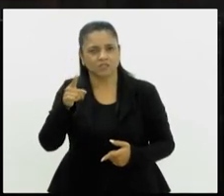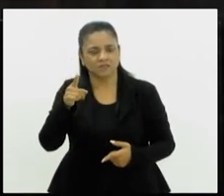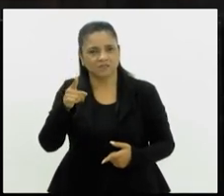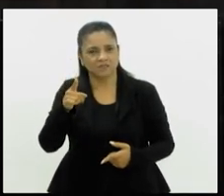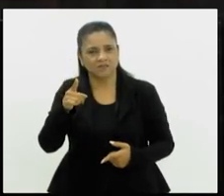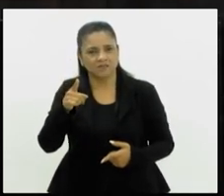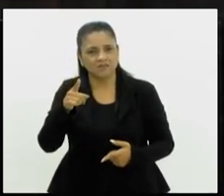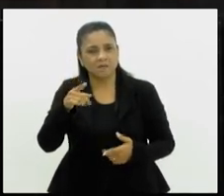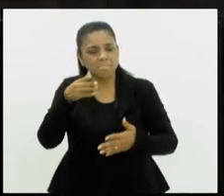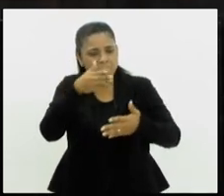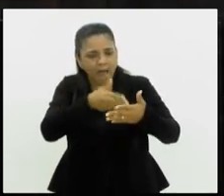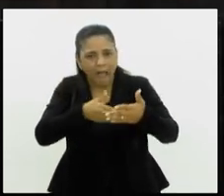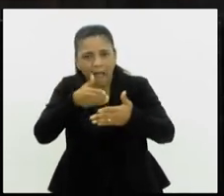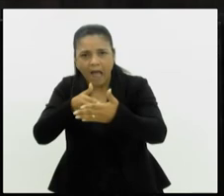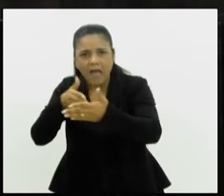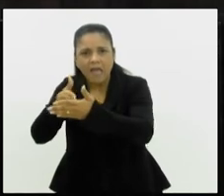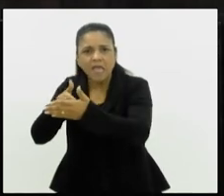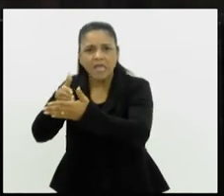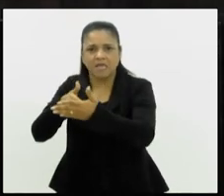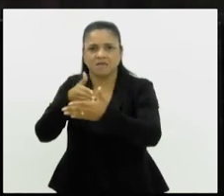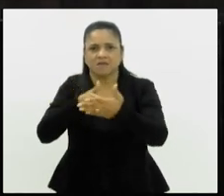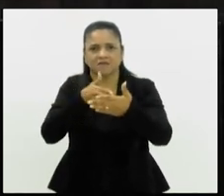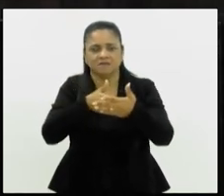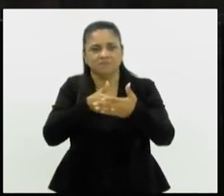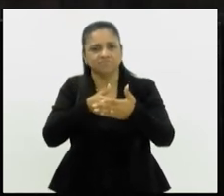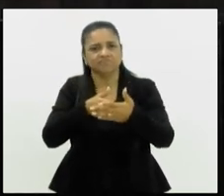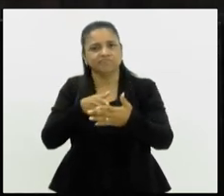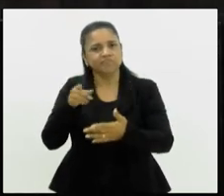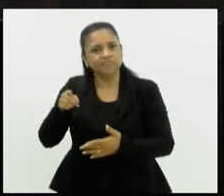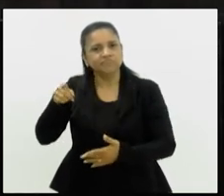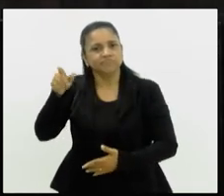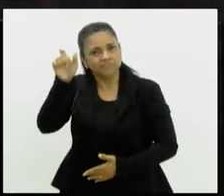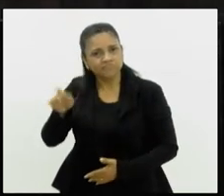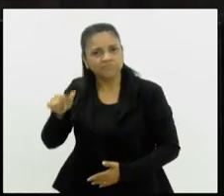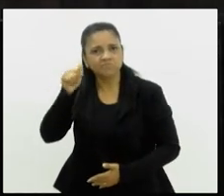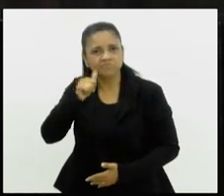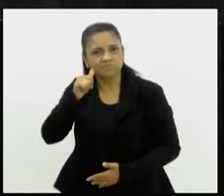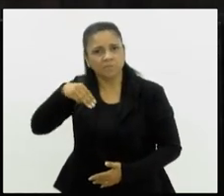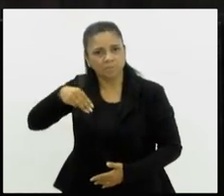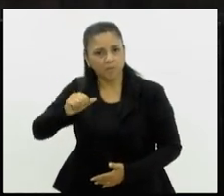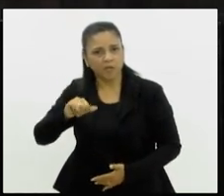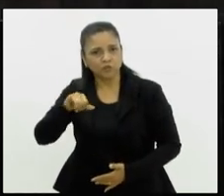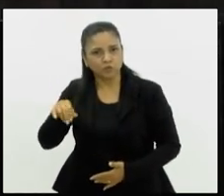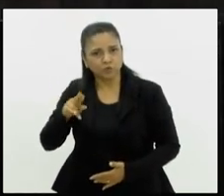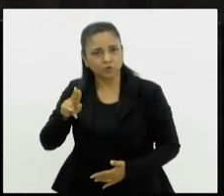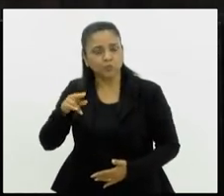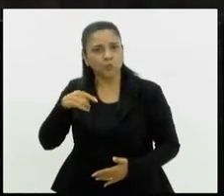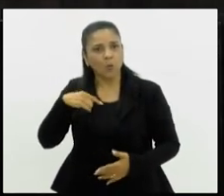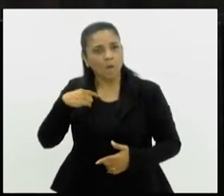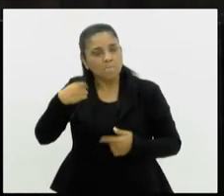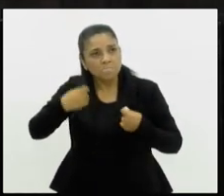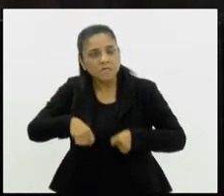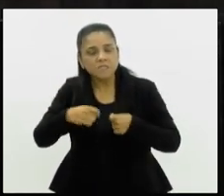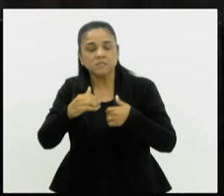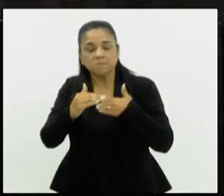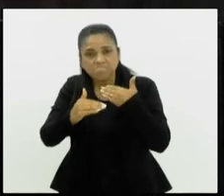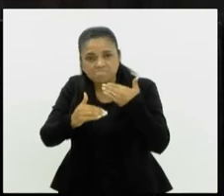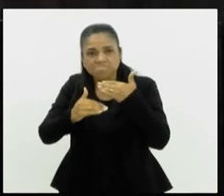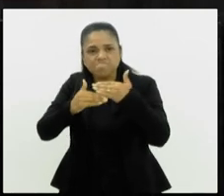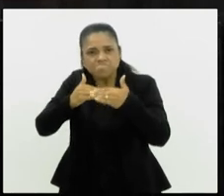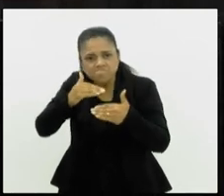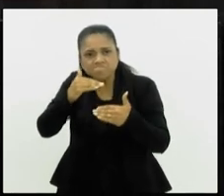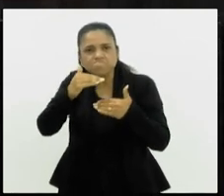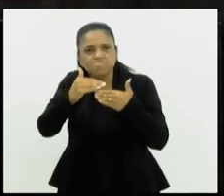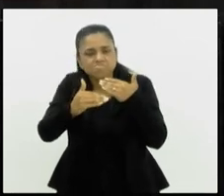frente as barreiras atitudinais, e ela tem que passar por isso, como se fosse alguém que tem que subir, sabe, pilhas